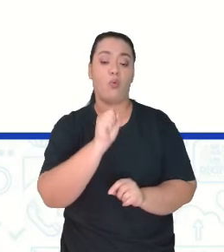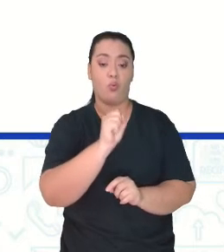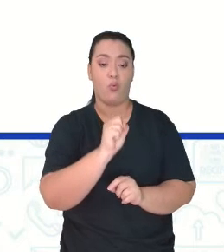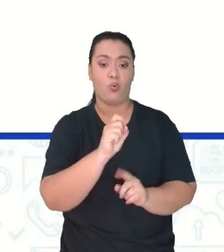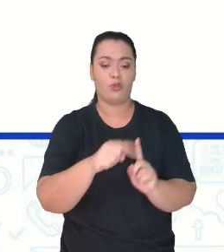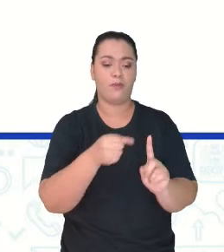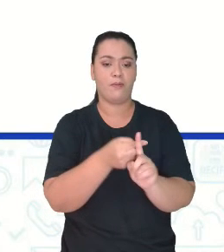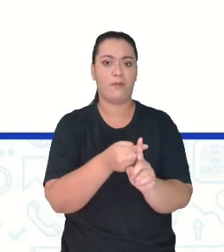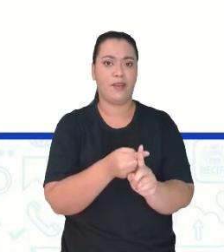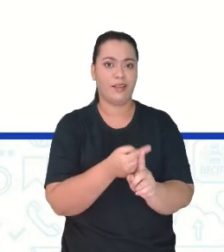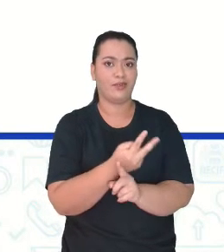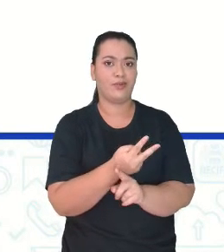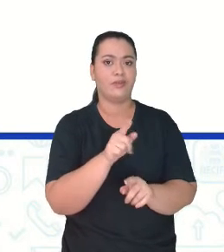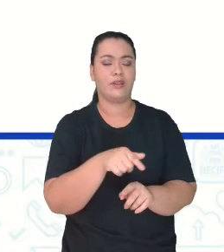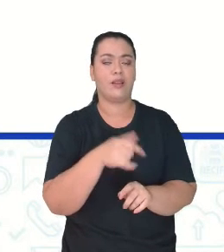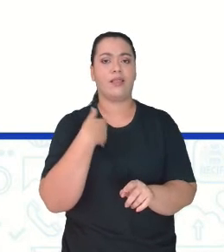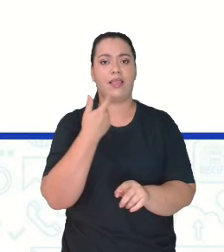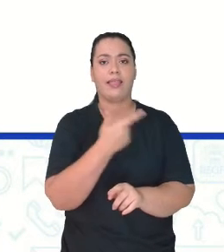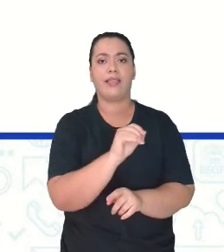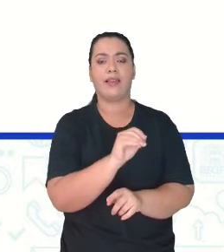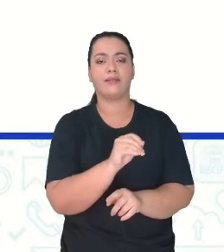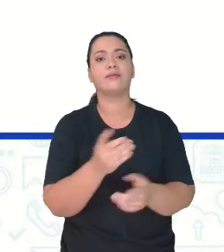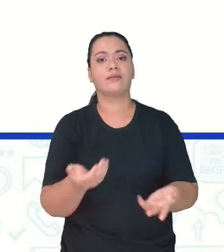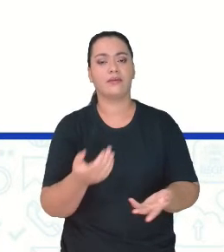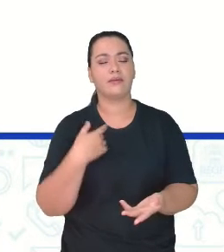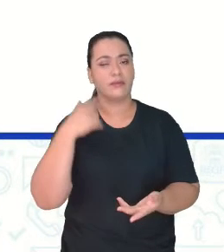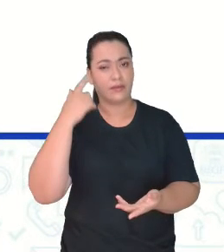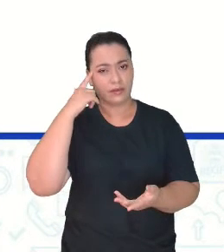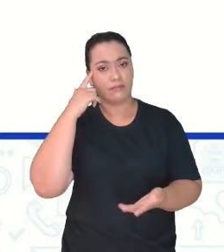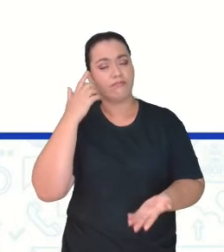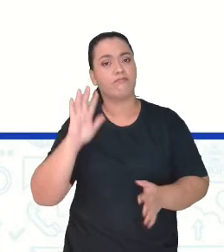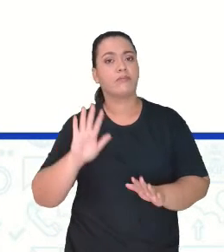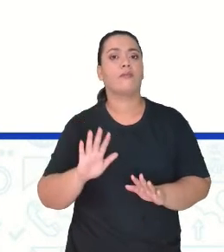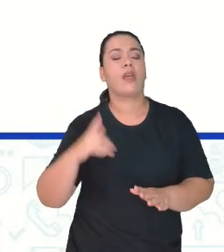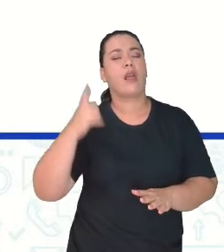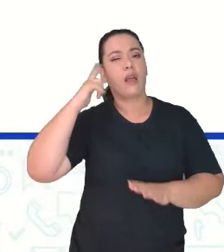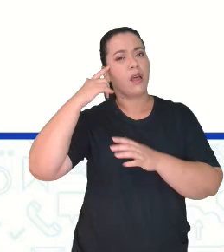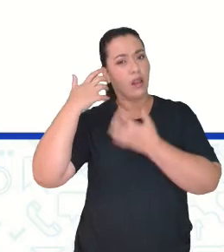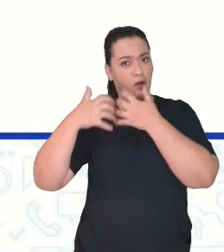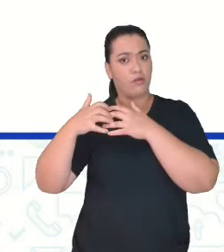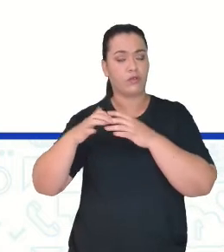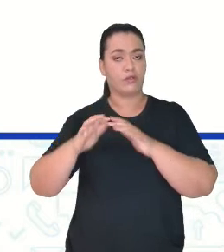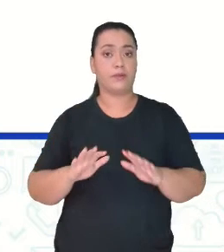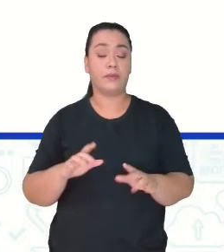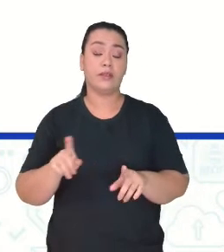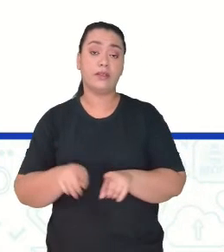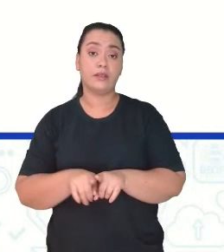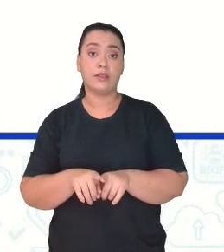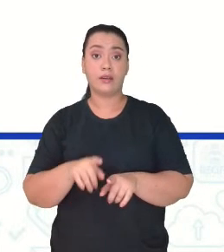vai ter 10 anos, certo? Essa é a ideia. Se Maria tem